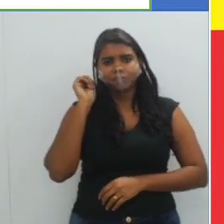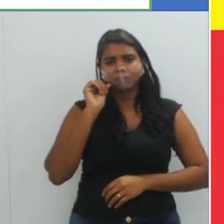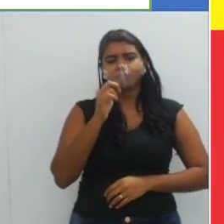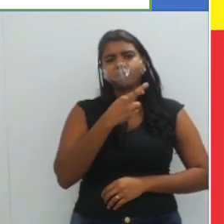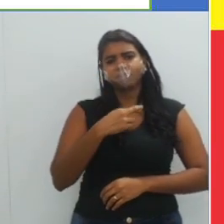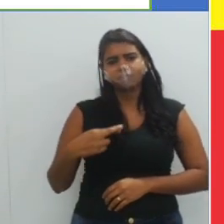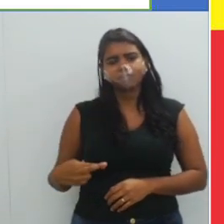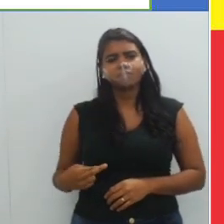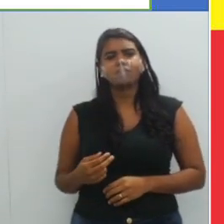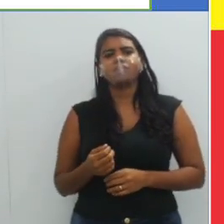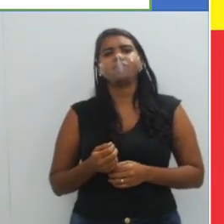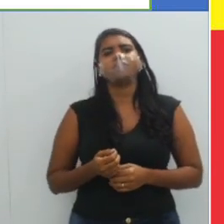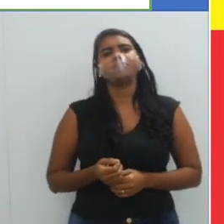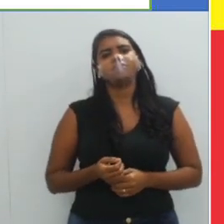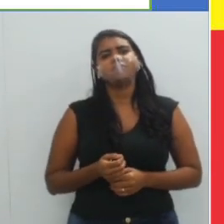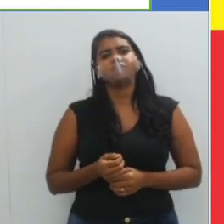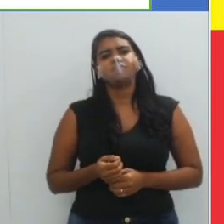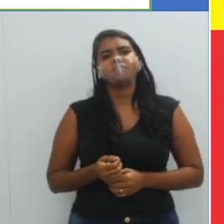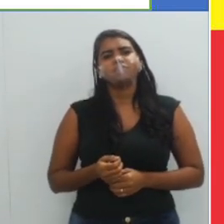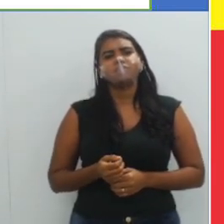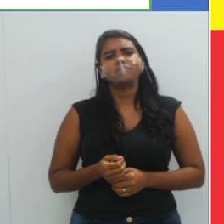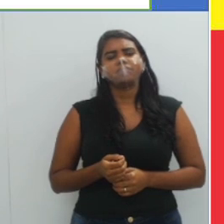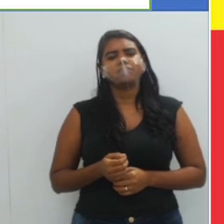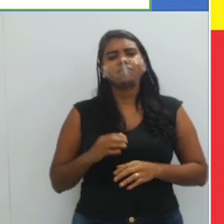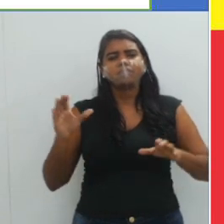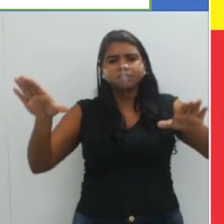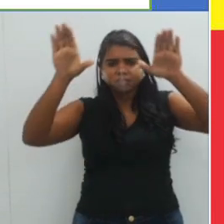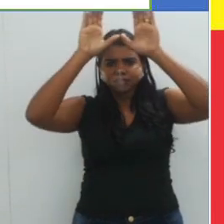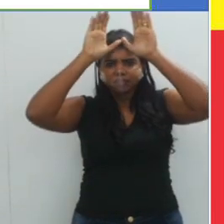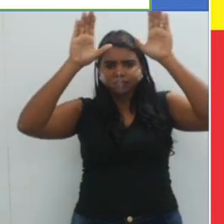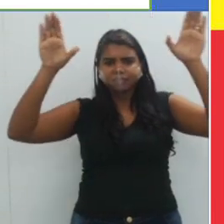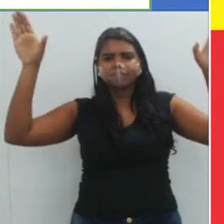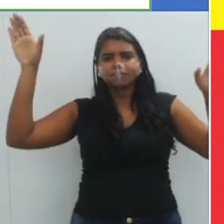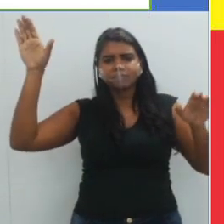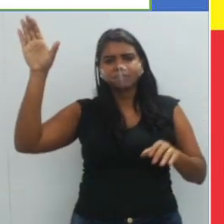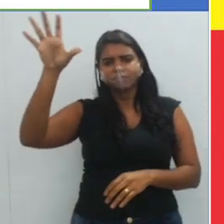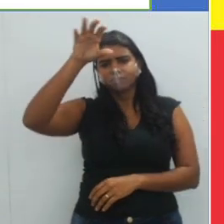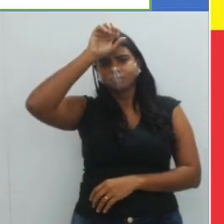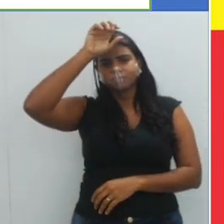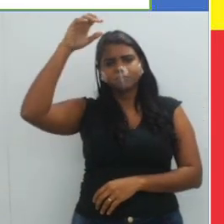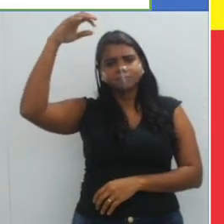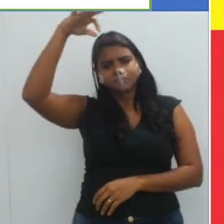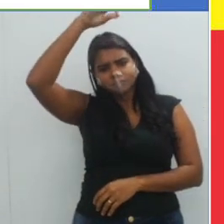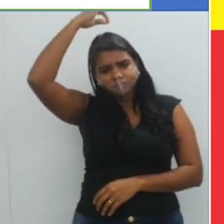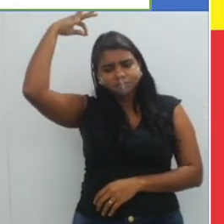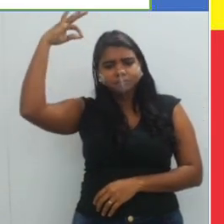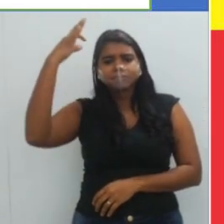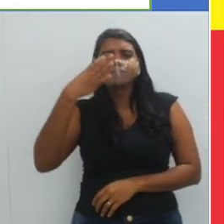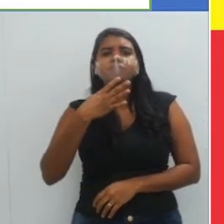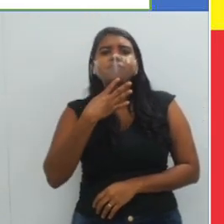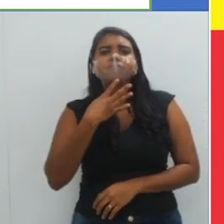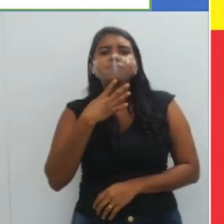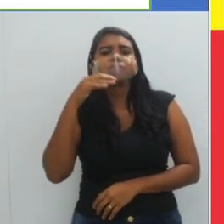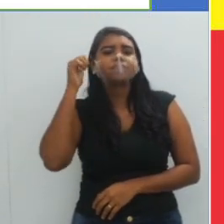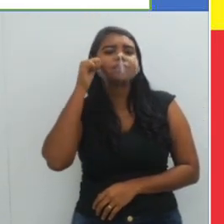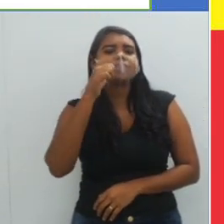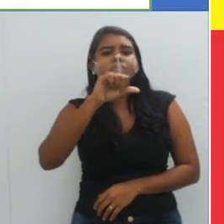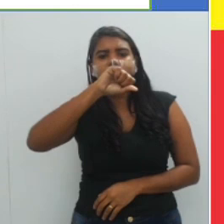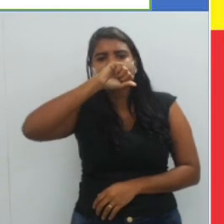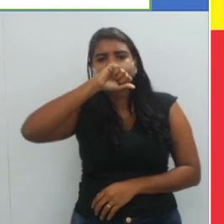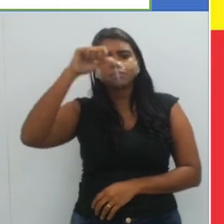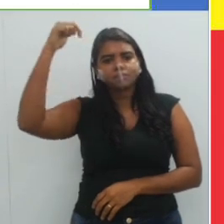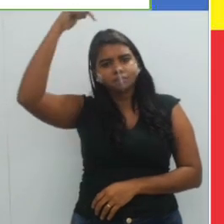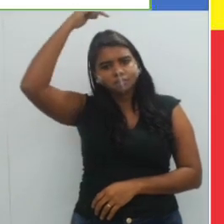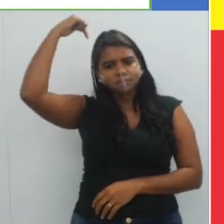católico, uma religiosa, uma freira católica, e nós temos uma Ialorixá, então que conhecida como Mãe de